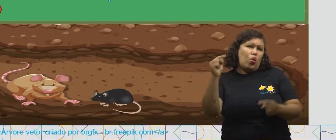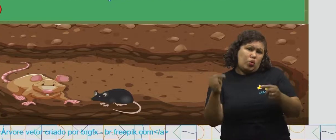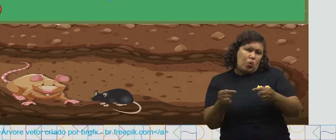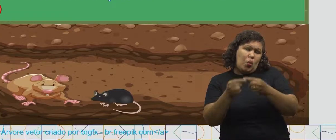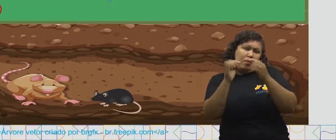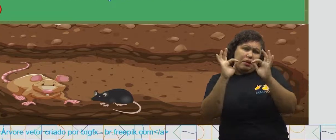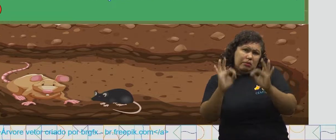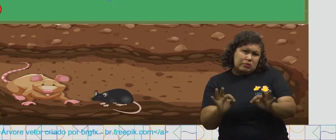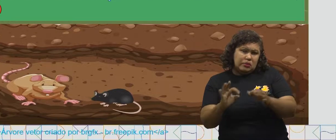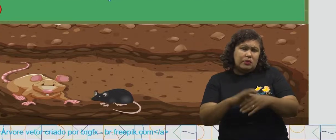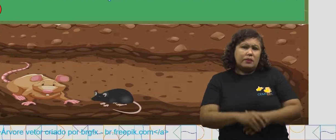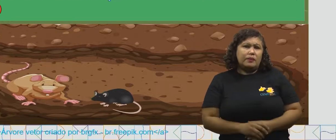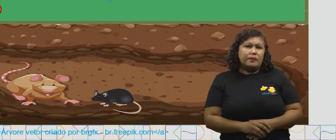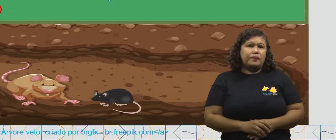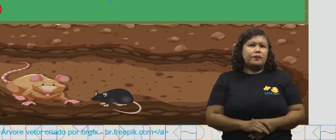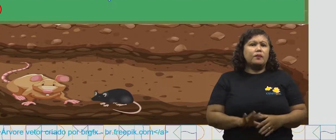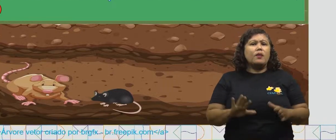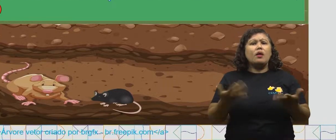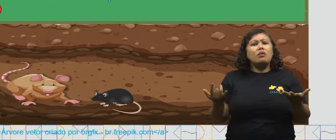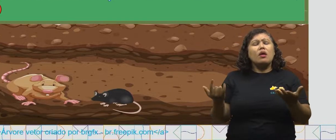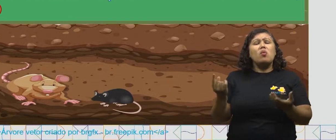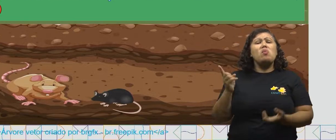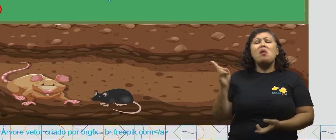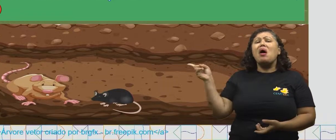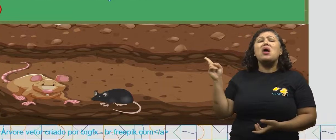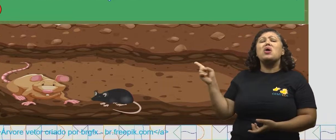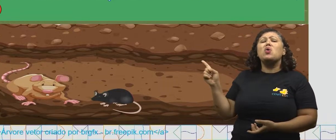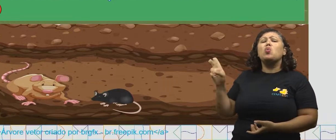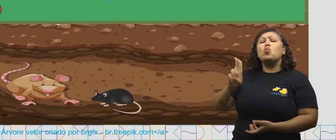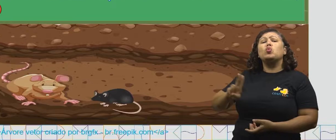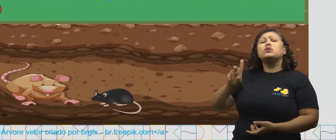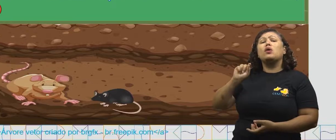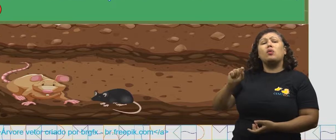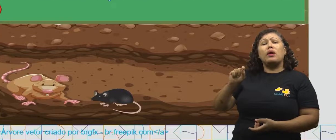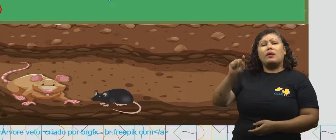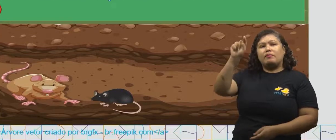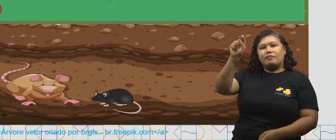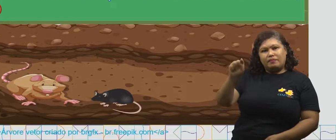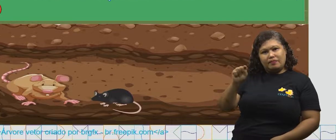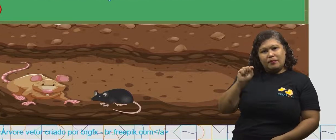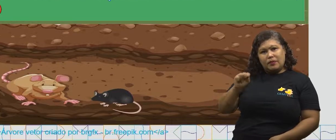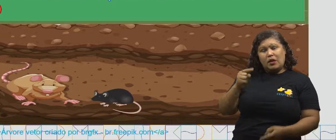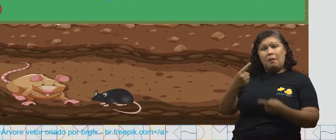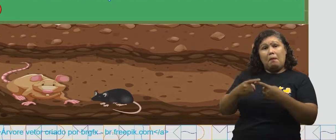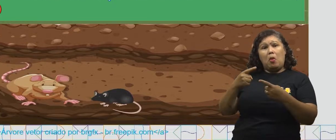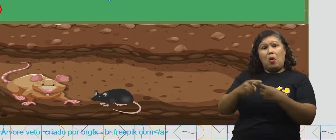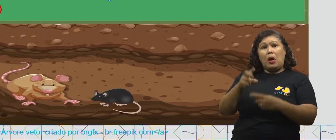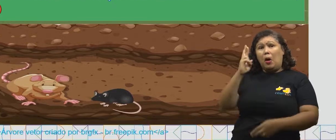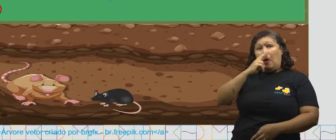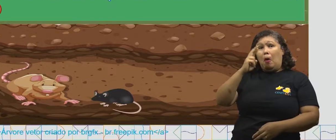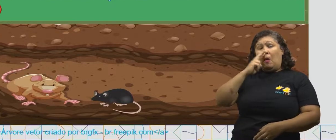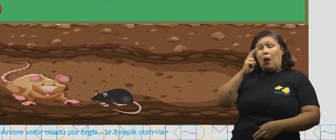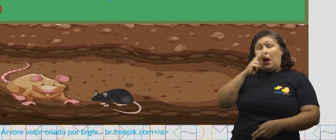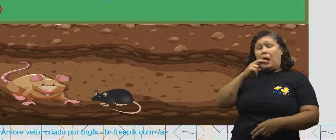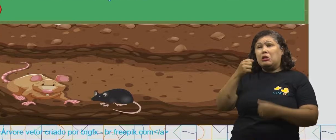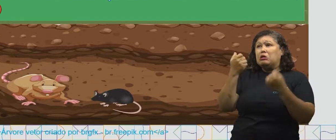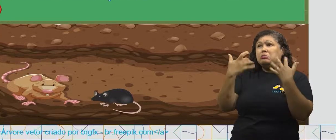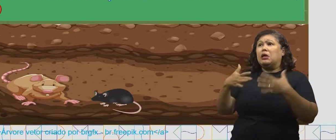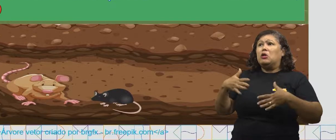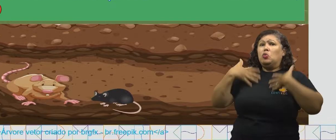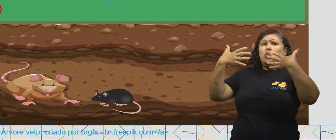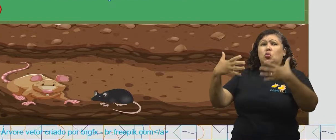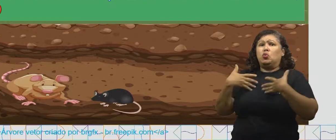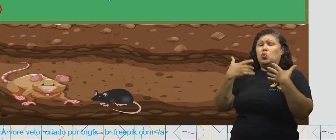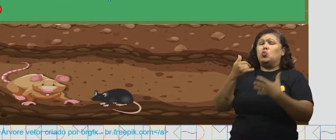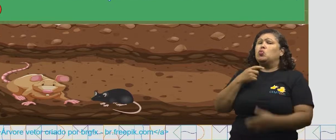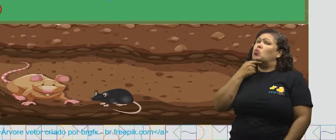fala. Nesse caso, a pontuação correta seria o ponto de exclamação, pois o ratinho está exclamando que nem pôde